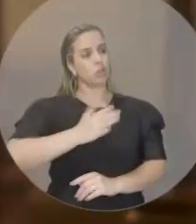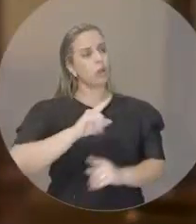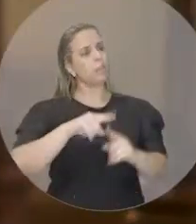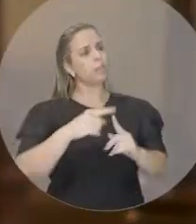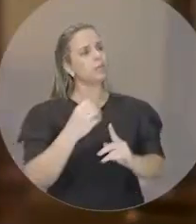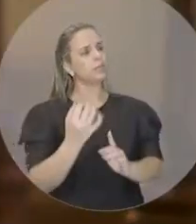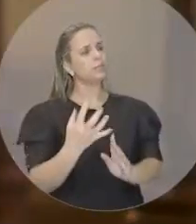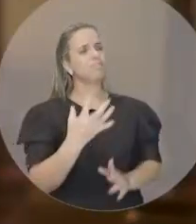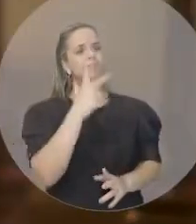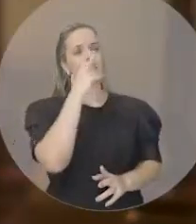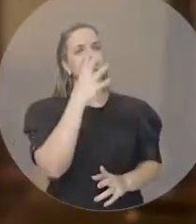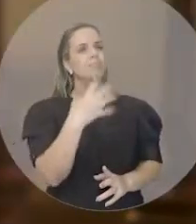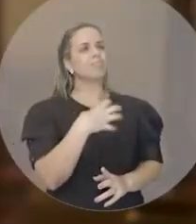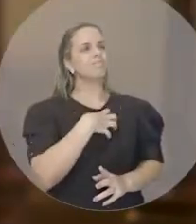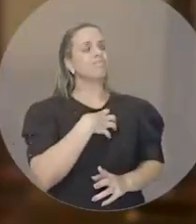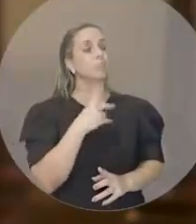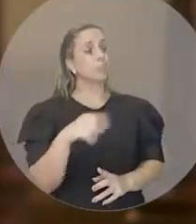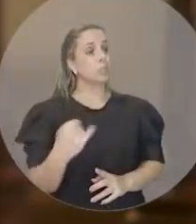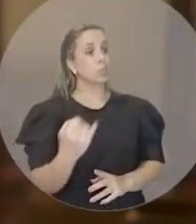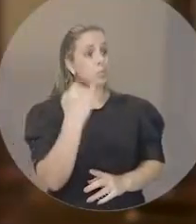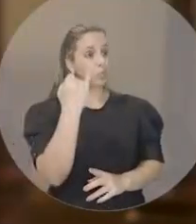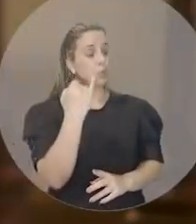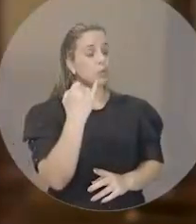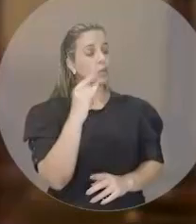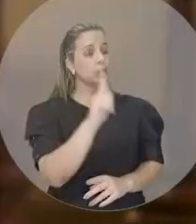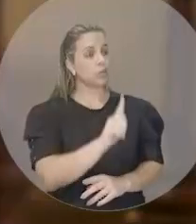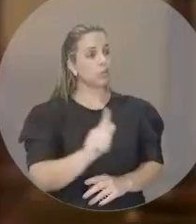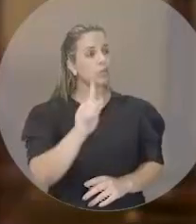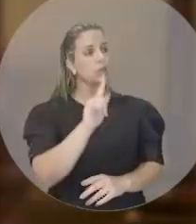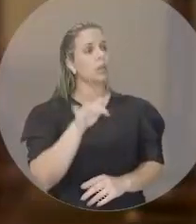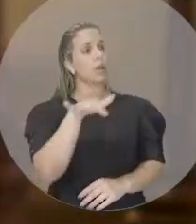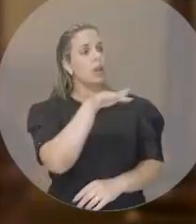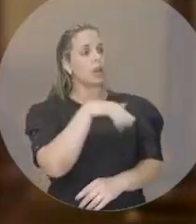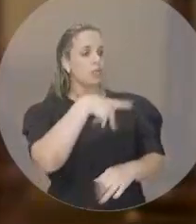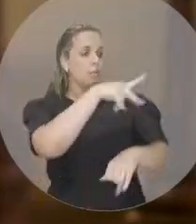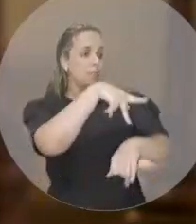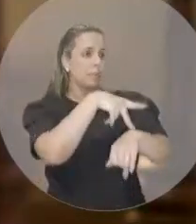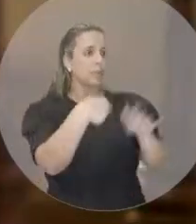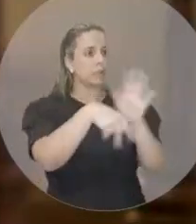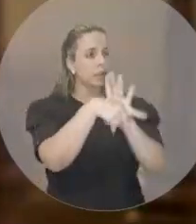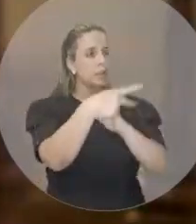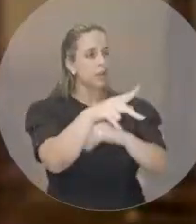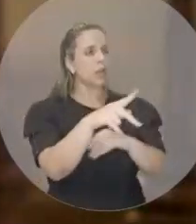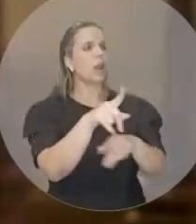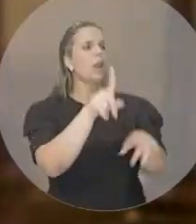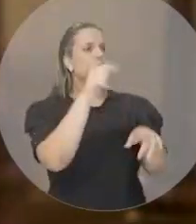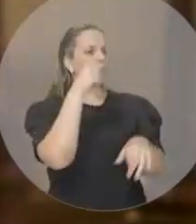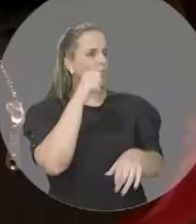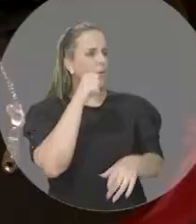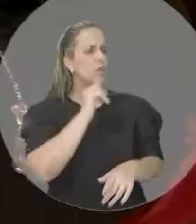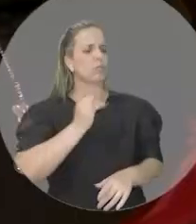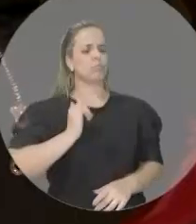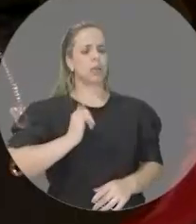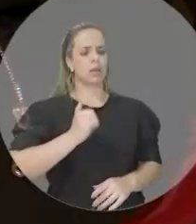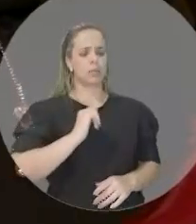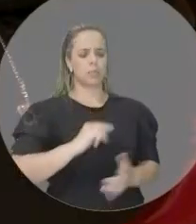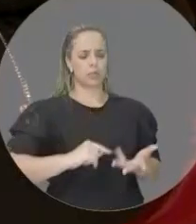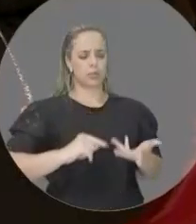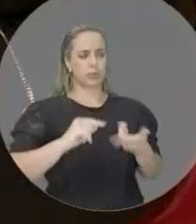teve uma importância muito grande na literatura argentina, também uma grande contista.